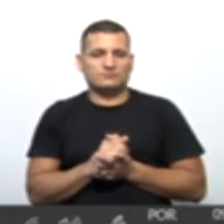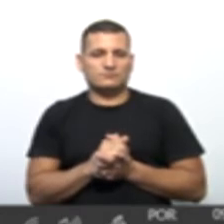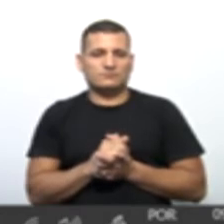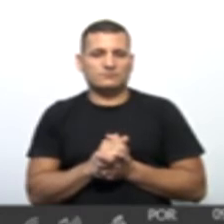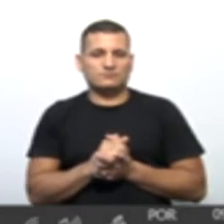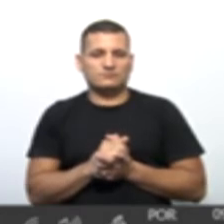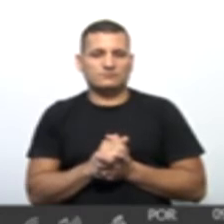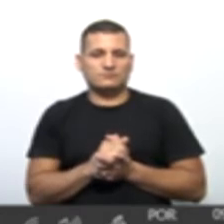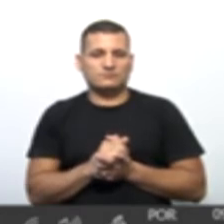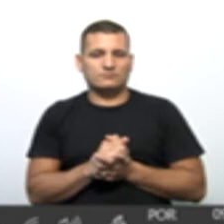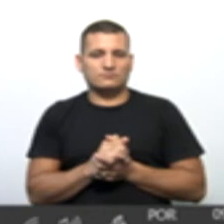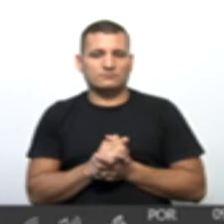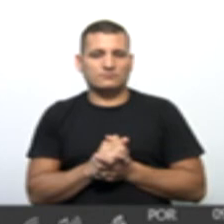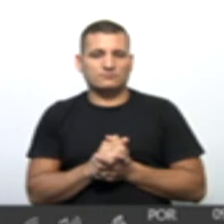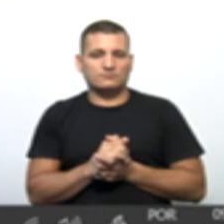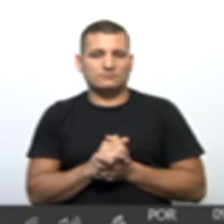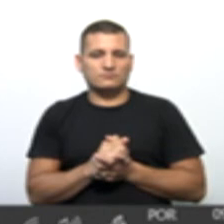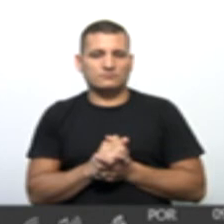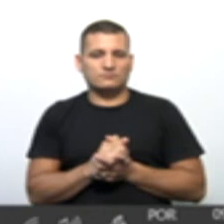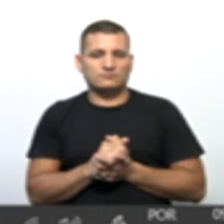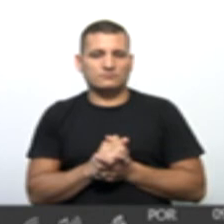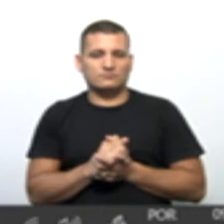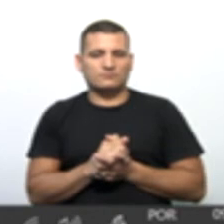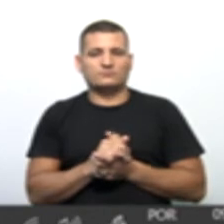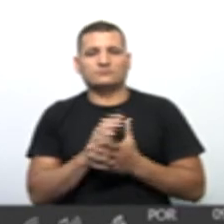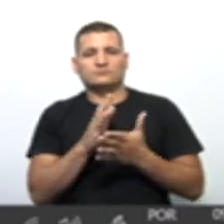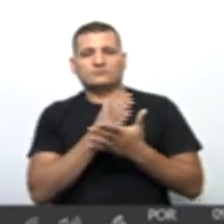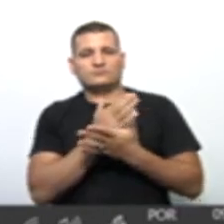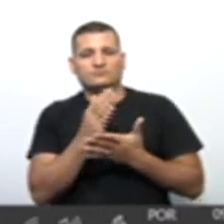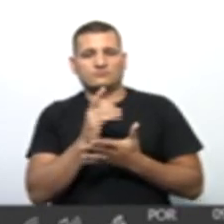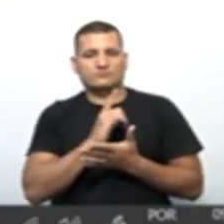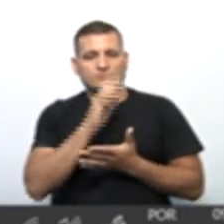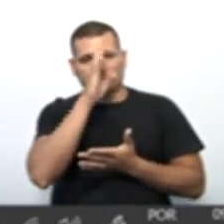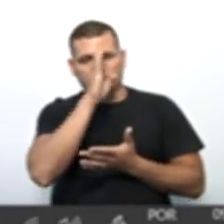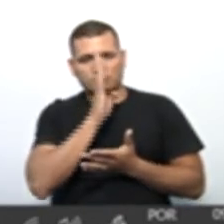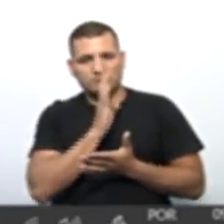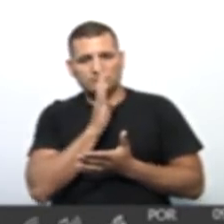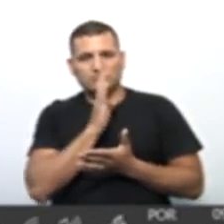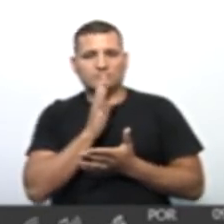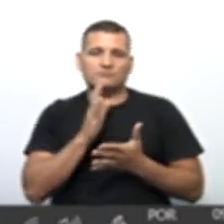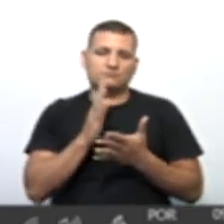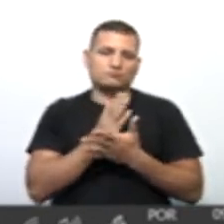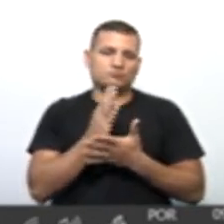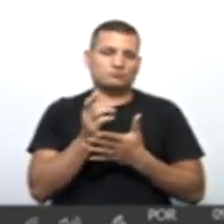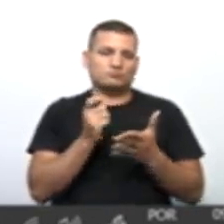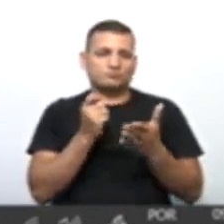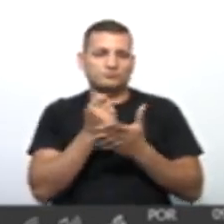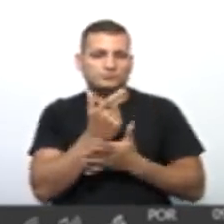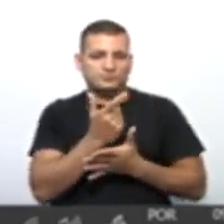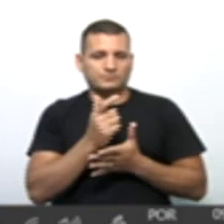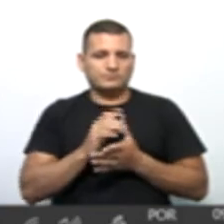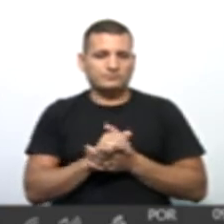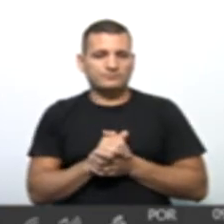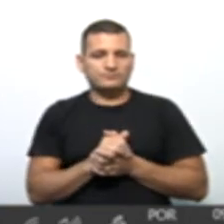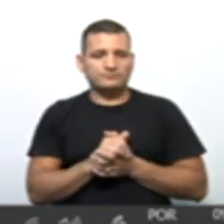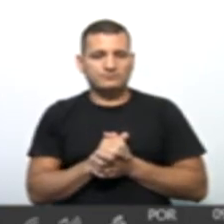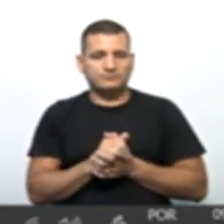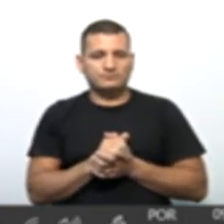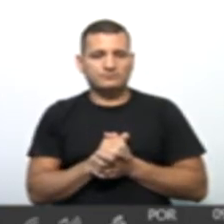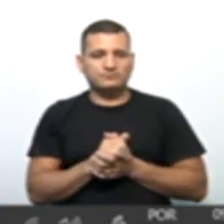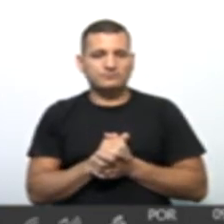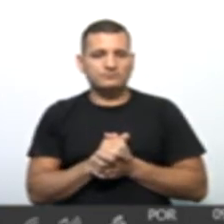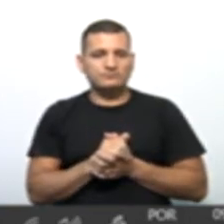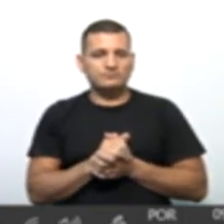abrir para você usar alguns são gratuítos está outros você precisa pagar aos que já para quem vai